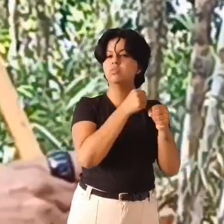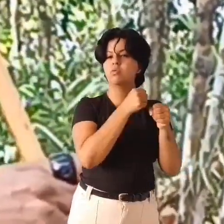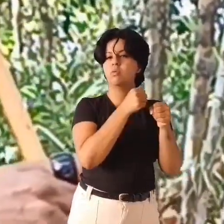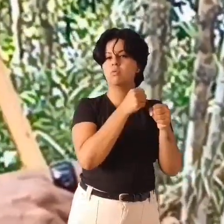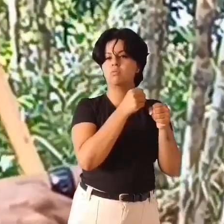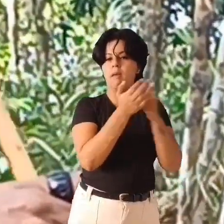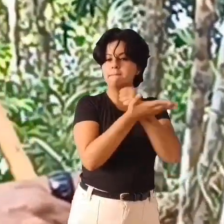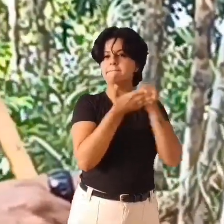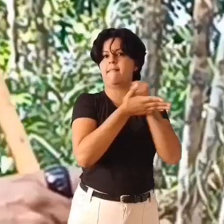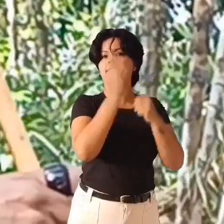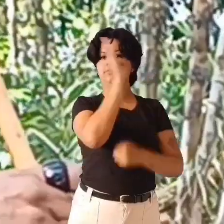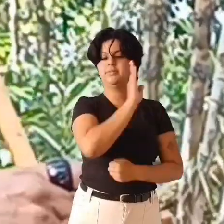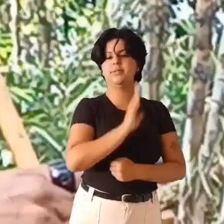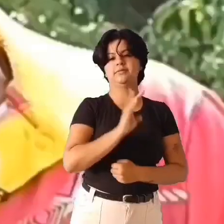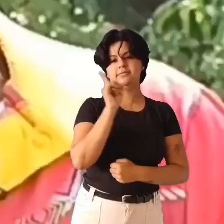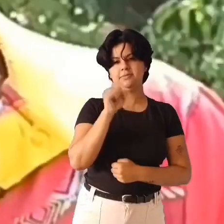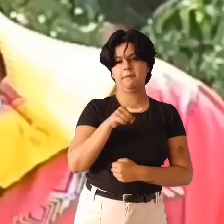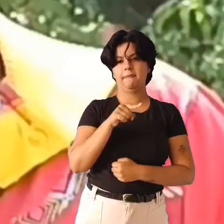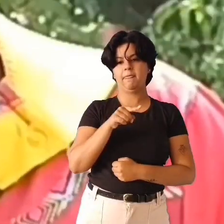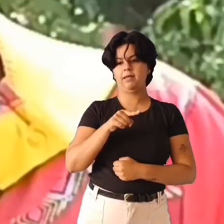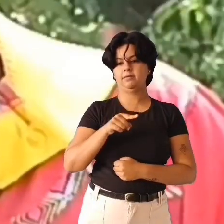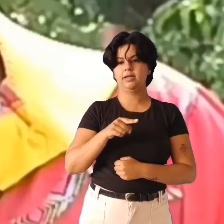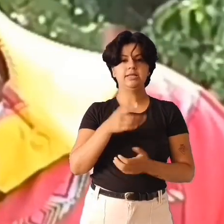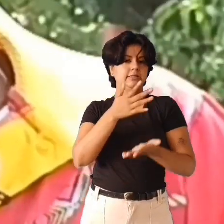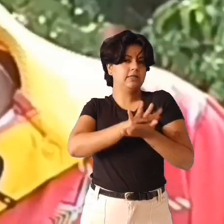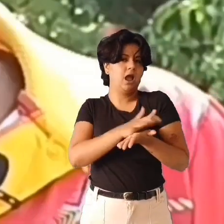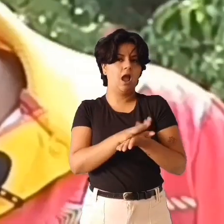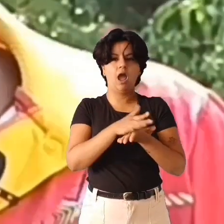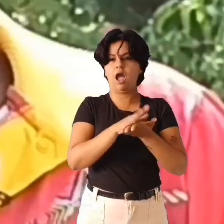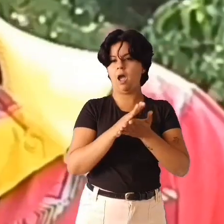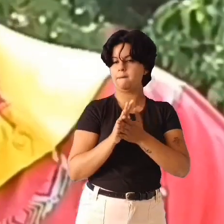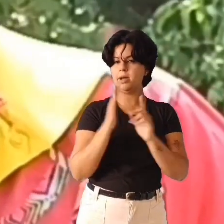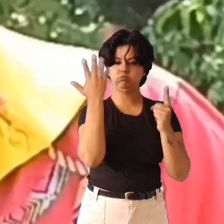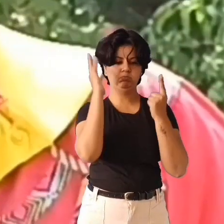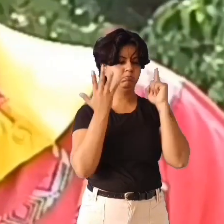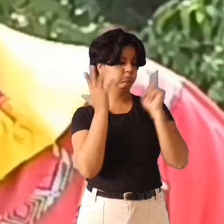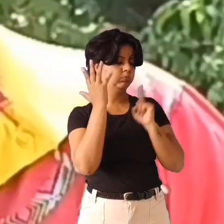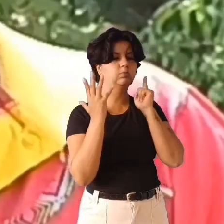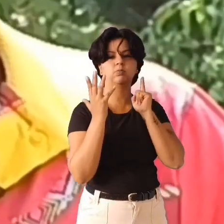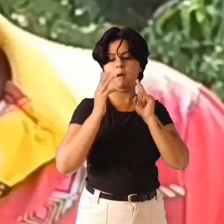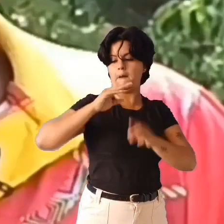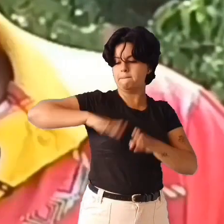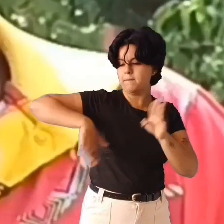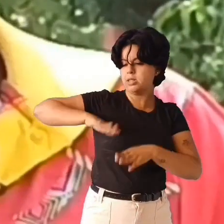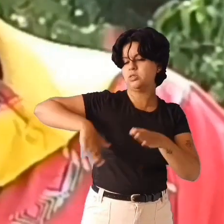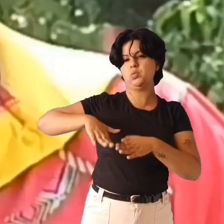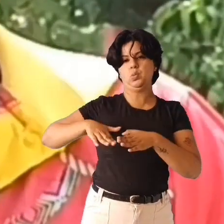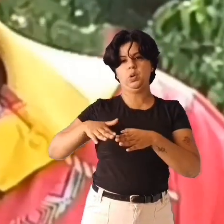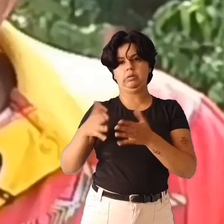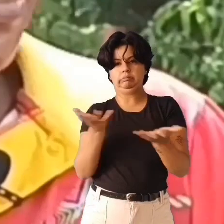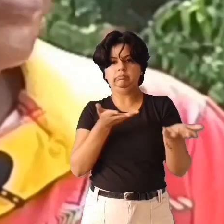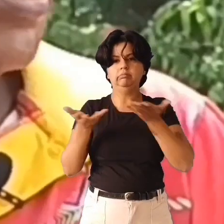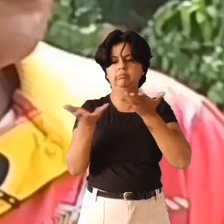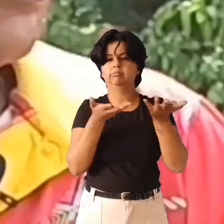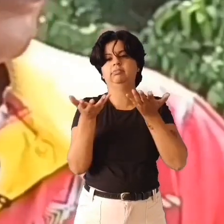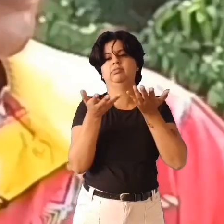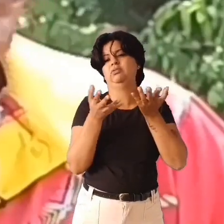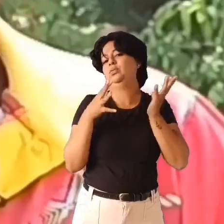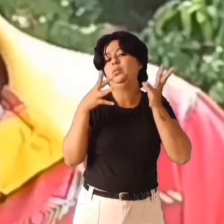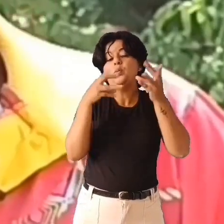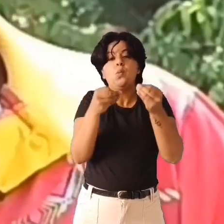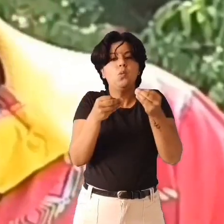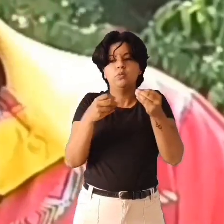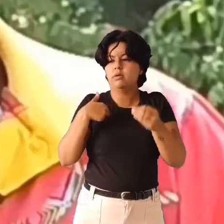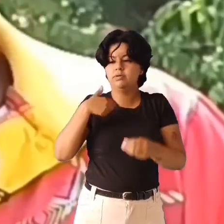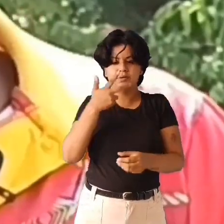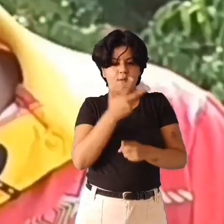o Brasil ser o que ele é hoje. Samba, carnaval, né? O nosso batuque, o nosso sairê,